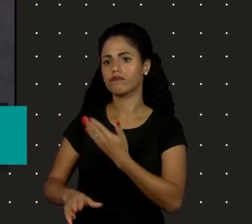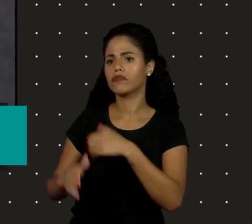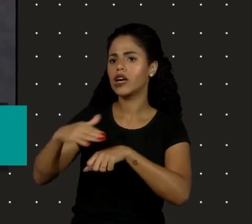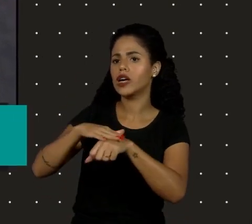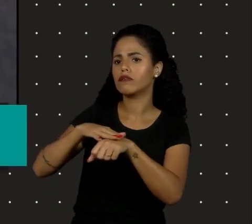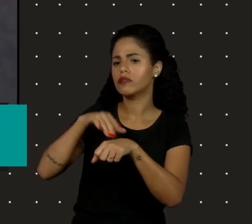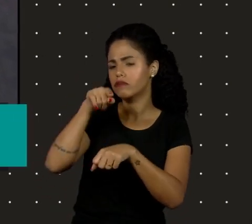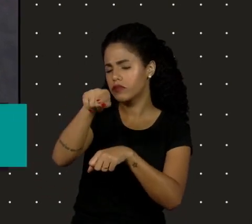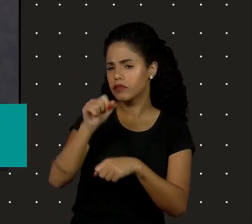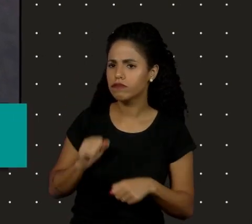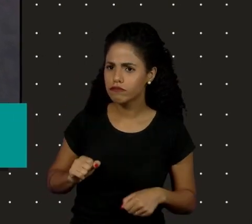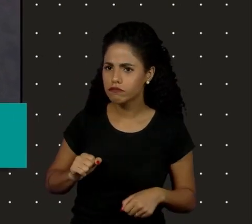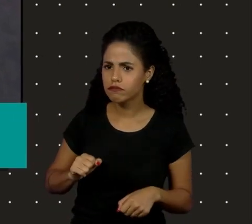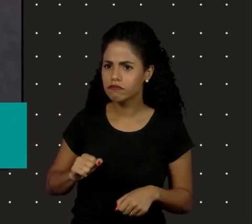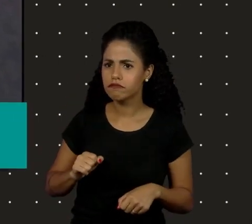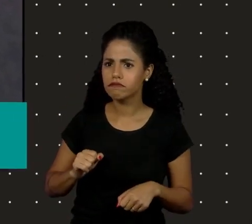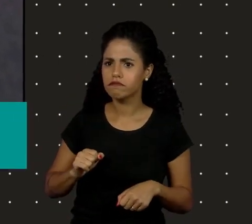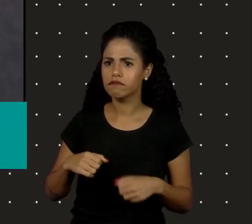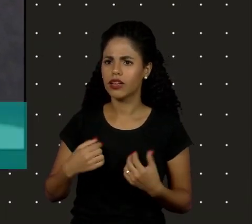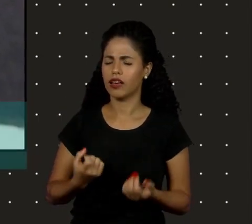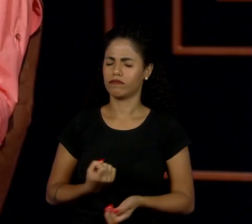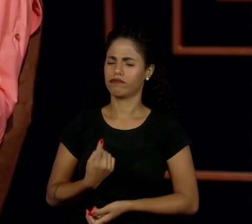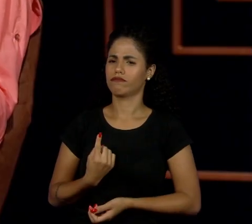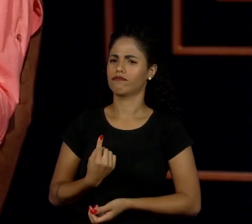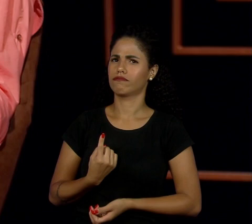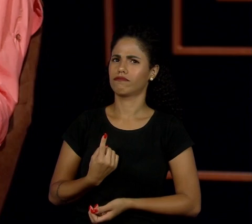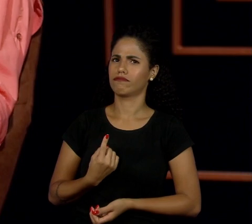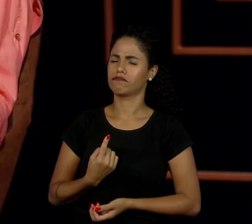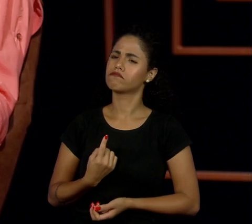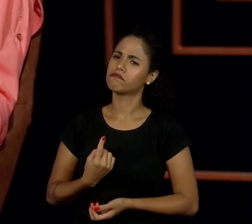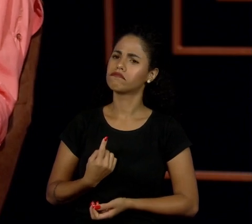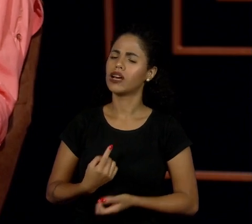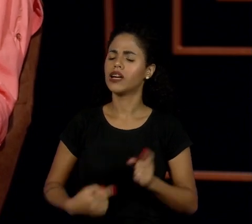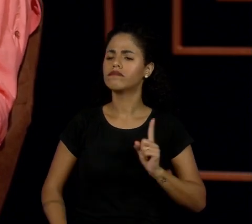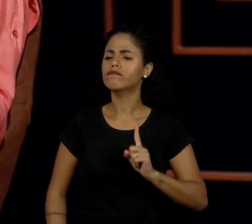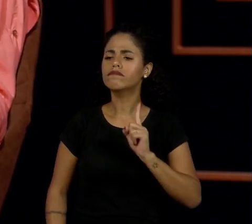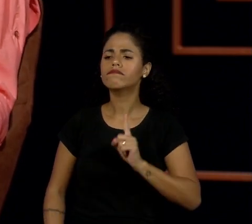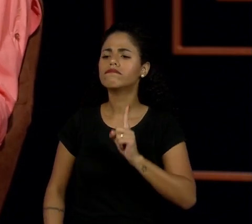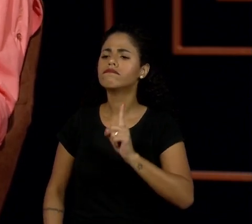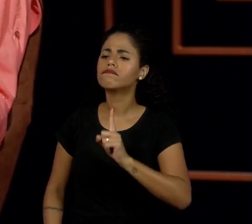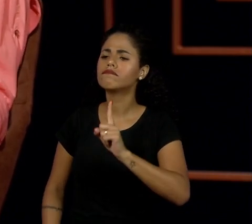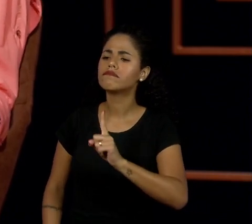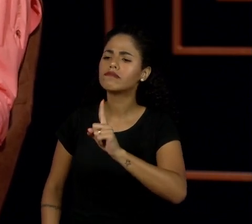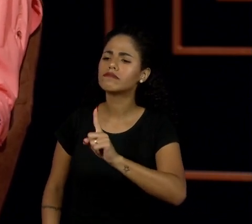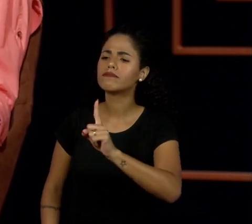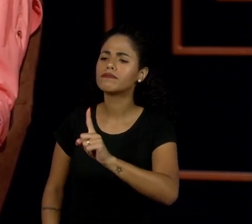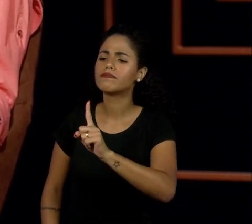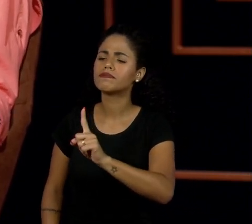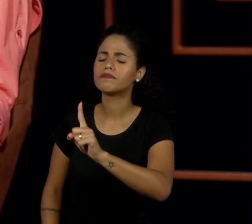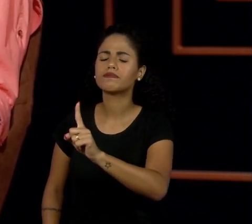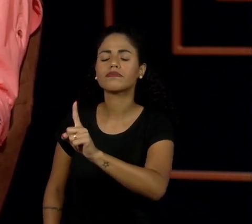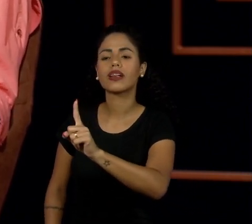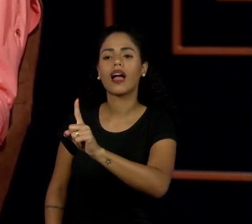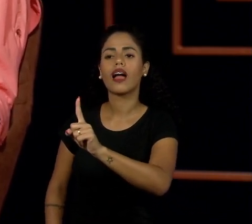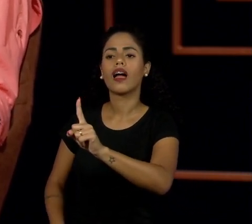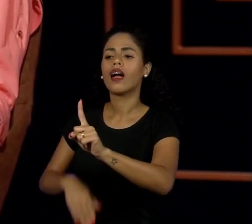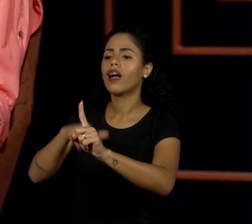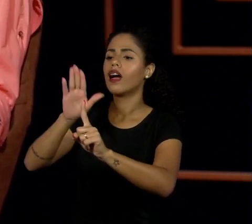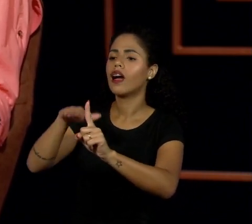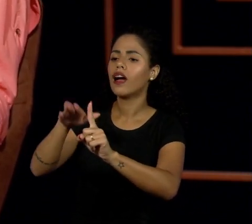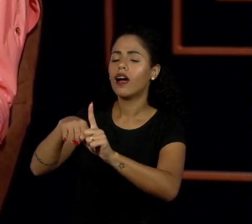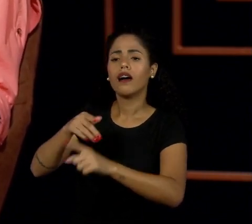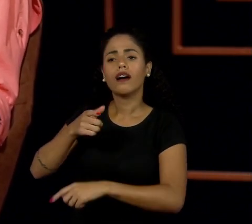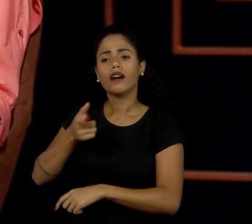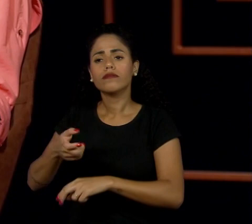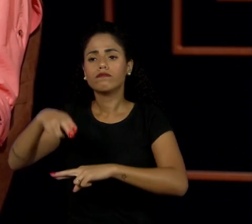lá no teatro. Falei, pô, que isso? Aí fui lá, cheguei lá, o Adhemar falou, não sei o que, você assiste o